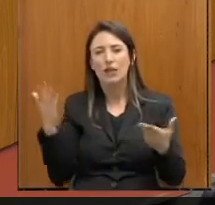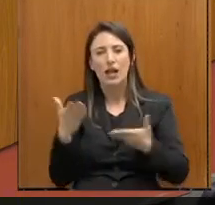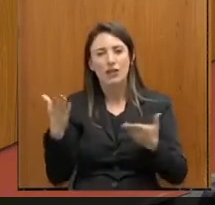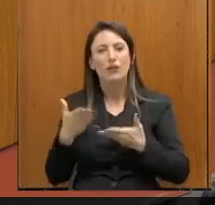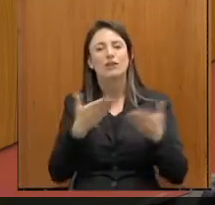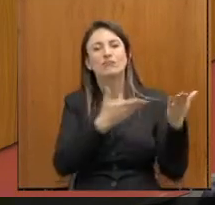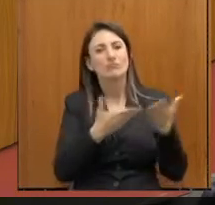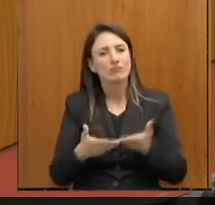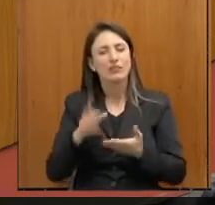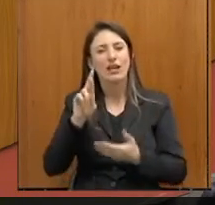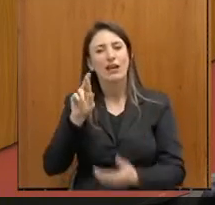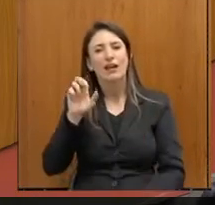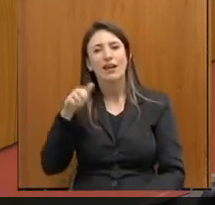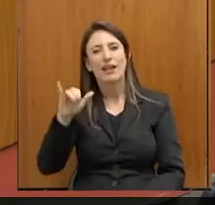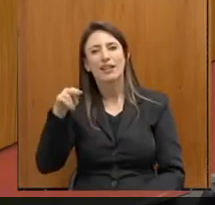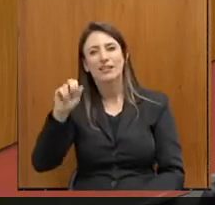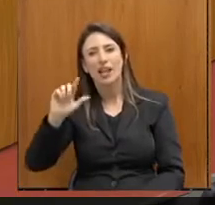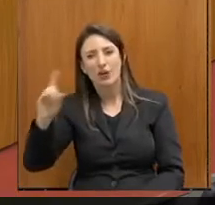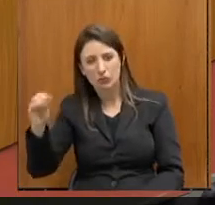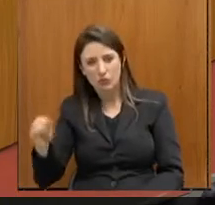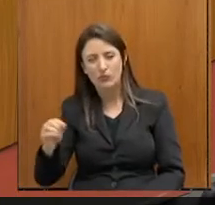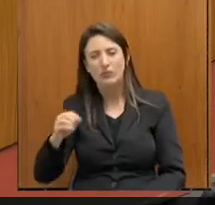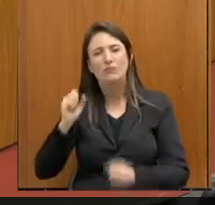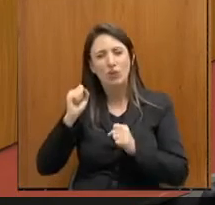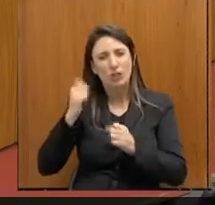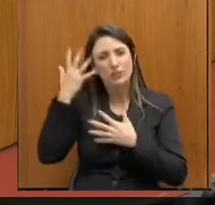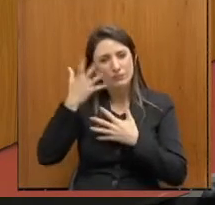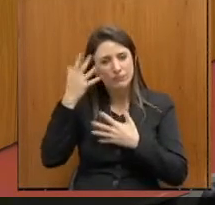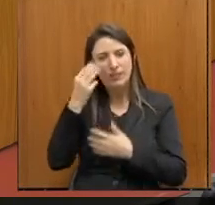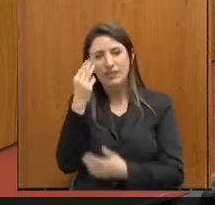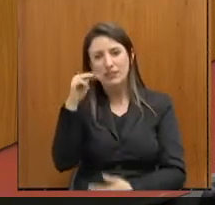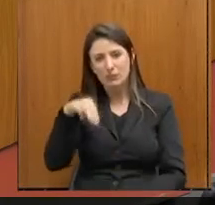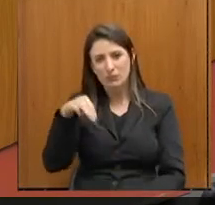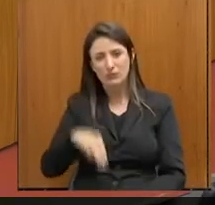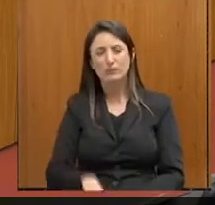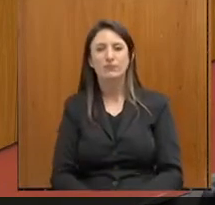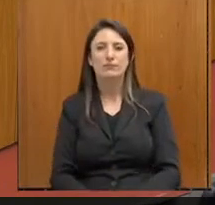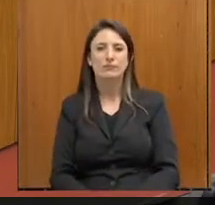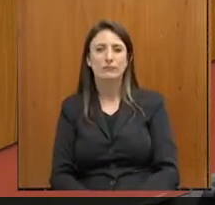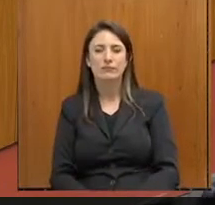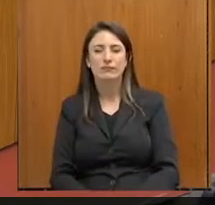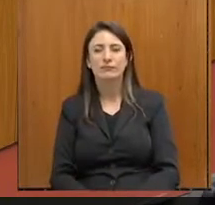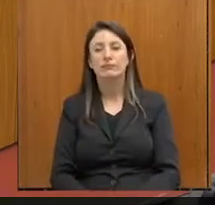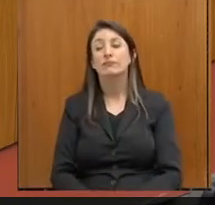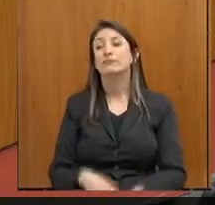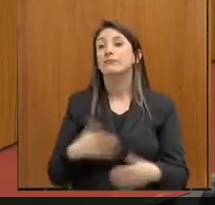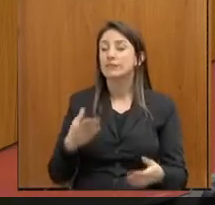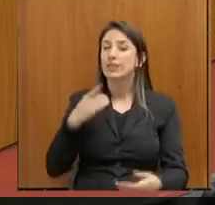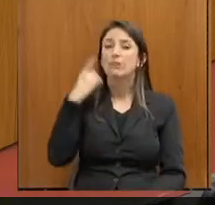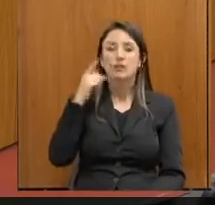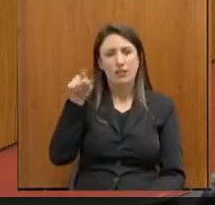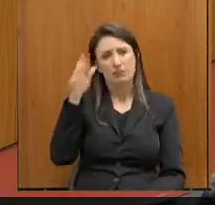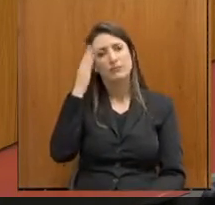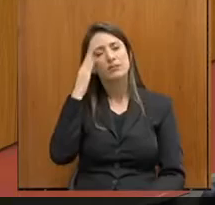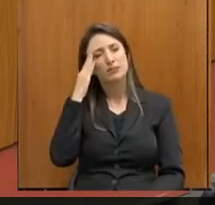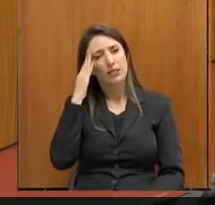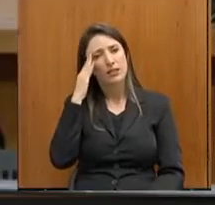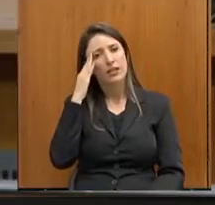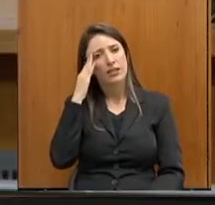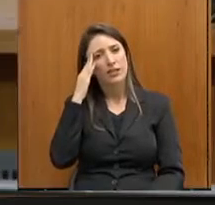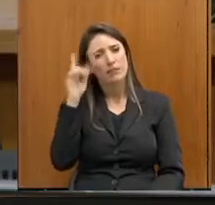para suas considerações por até 3 minutos o deputado já sabe que a gente é